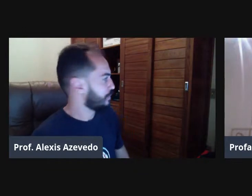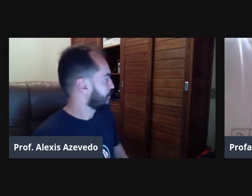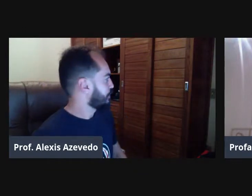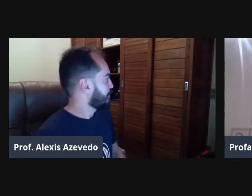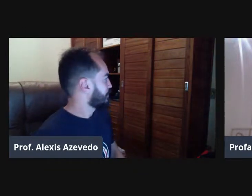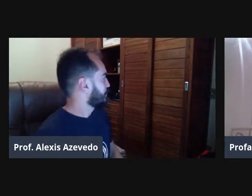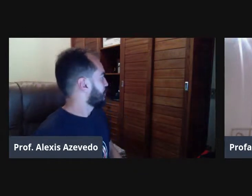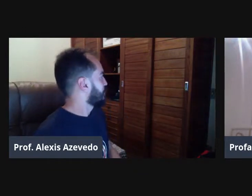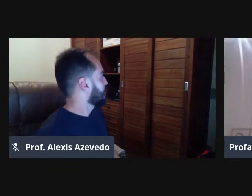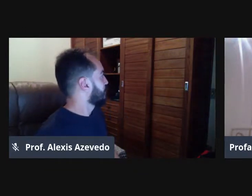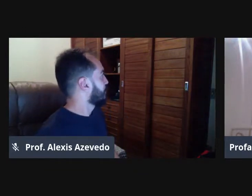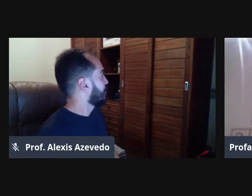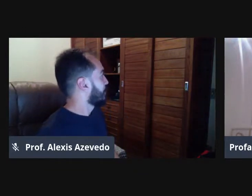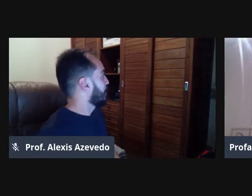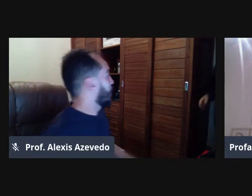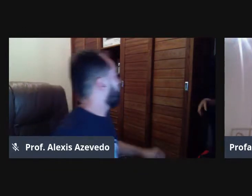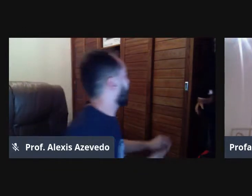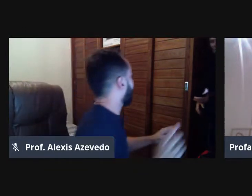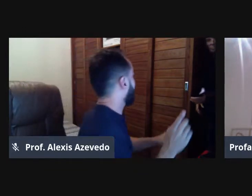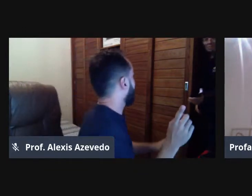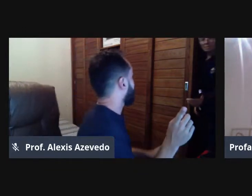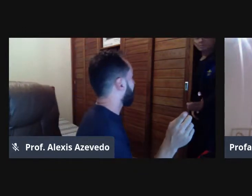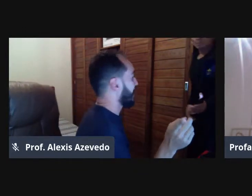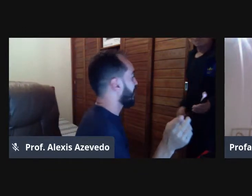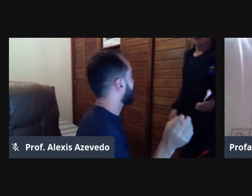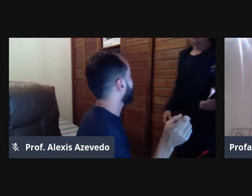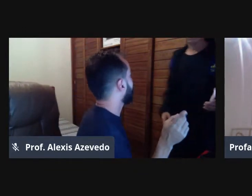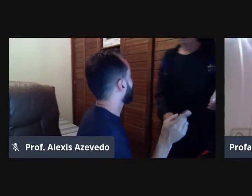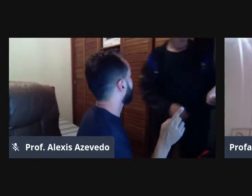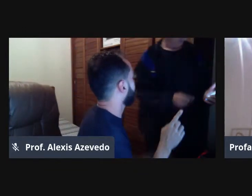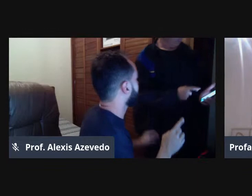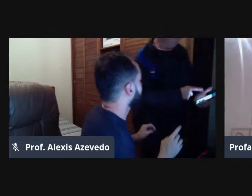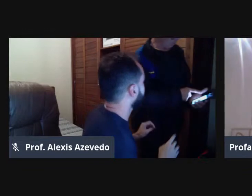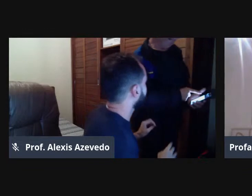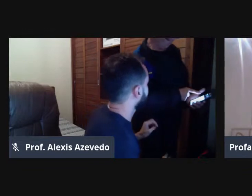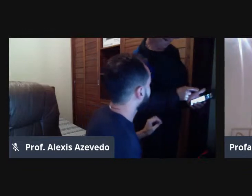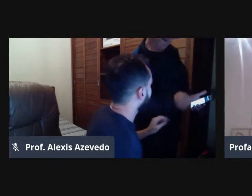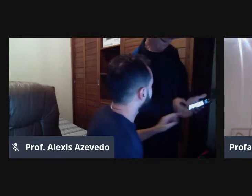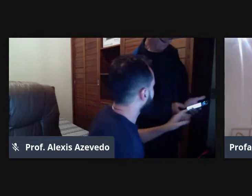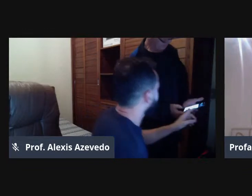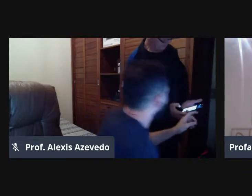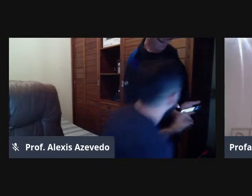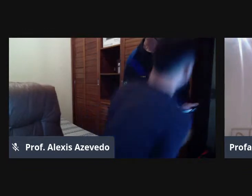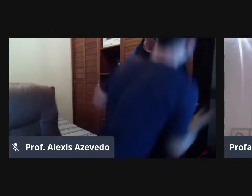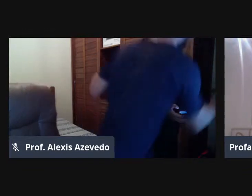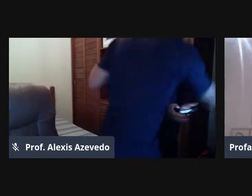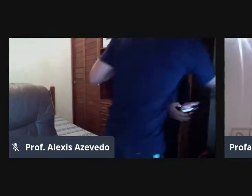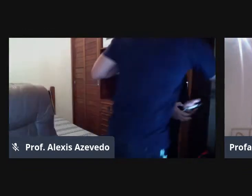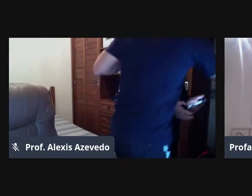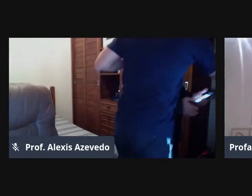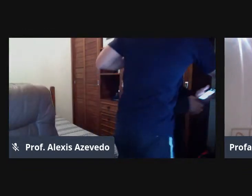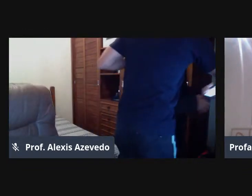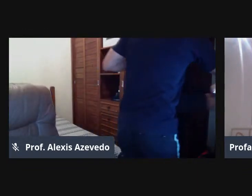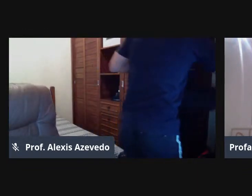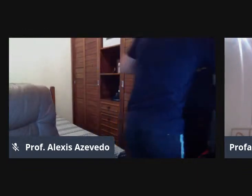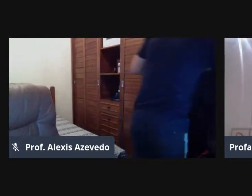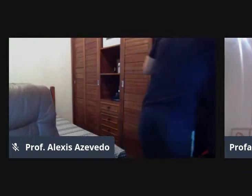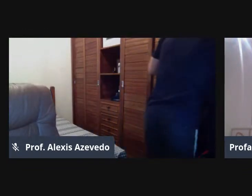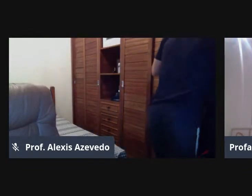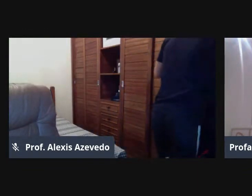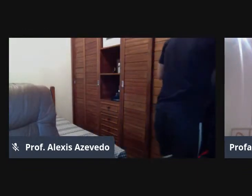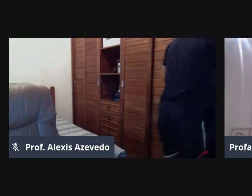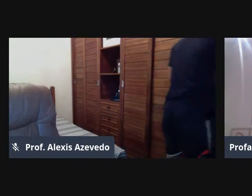computador. Boa noite, pessoal. É um prazer estar aqui iniciando esse